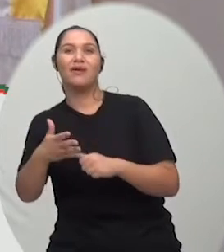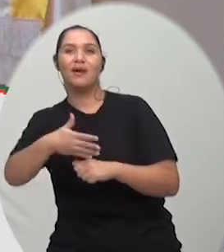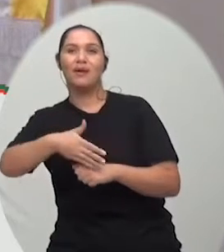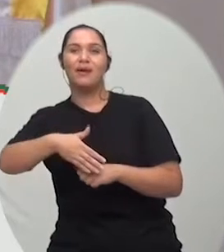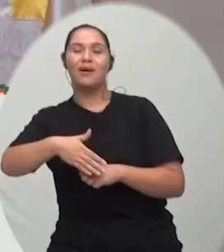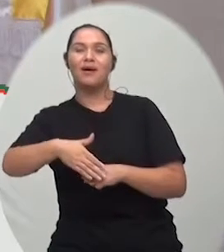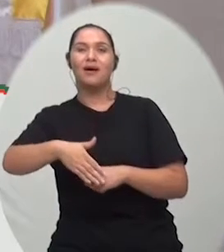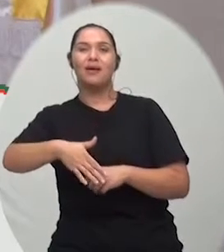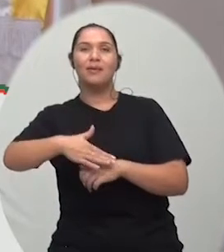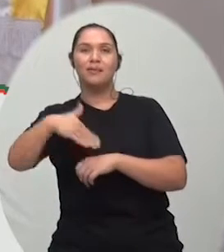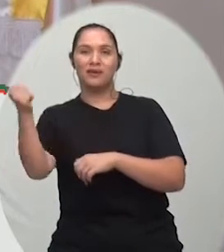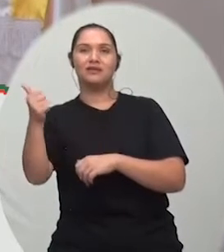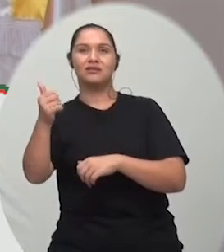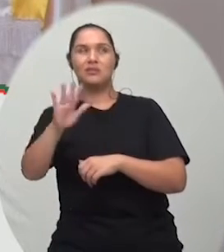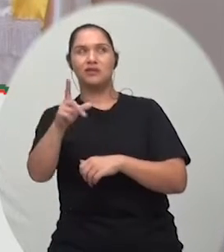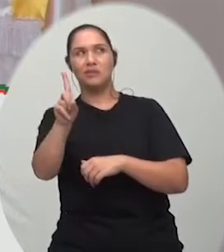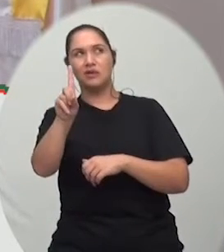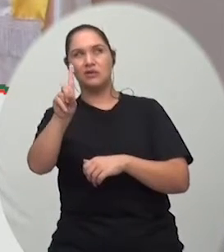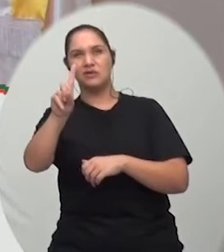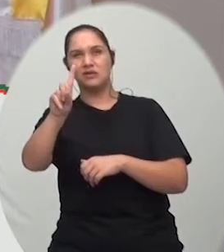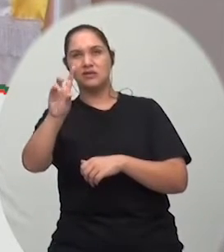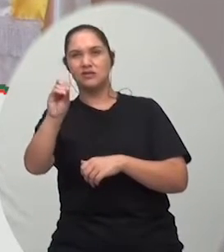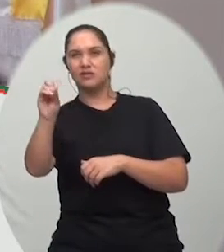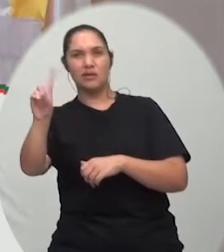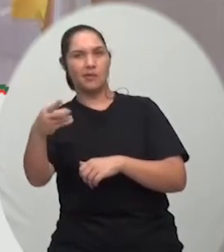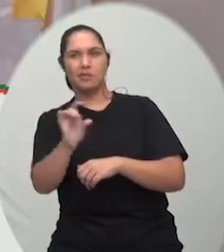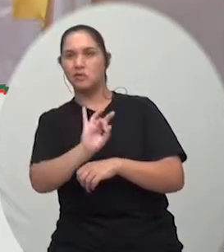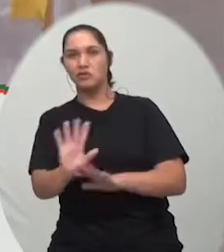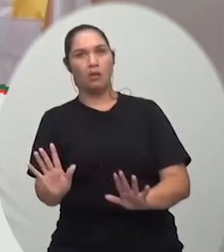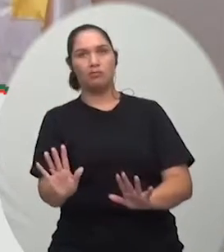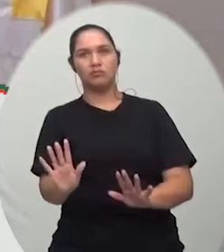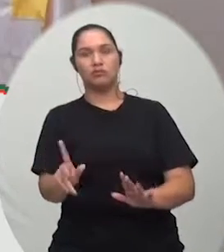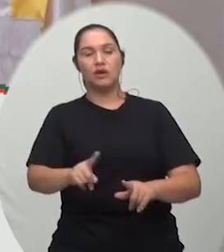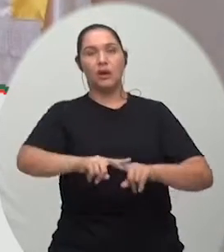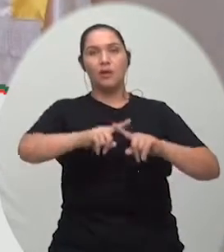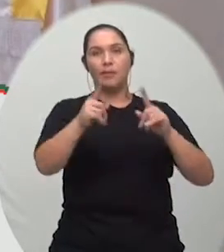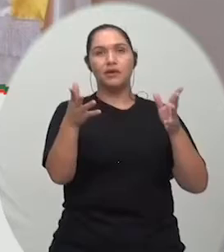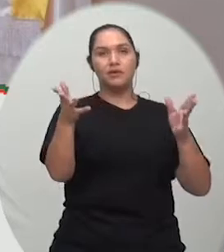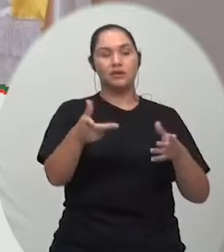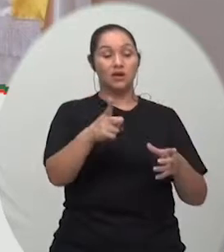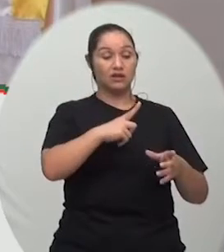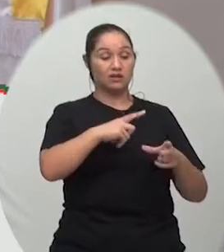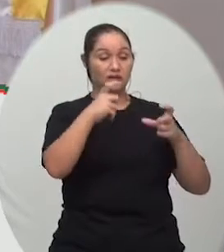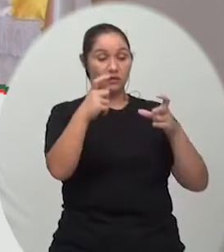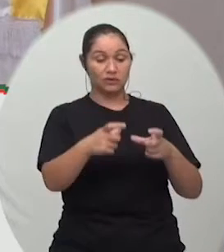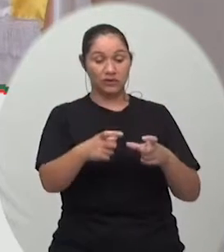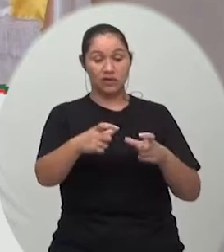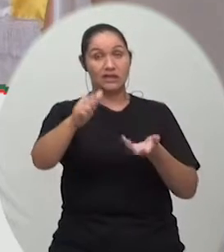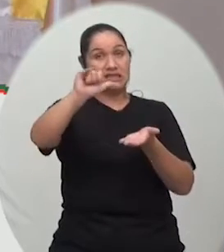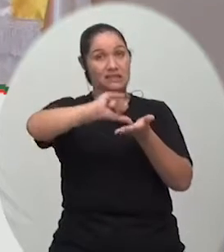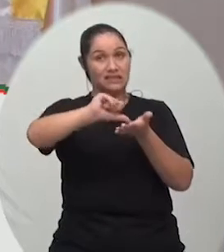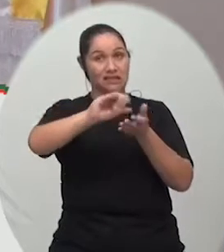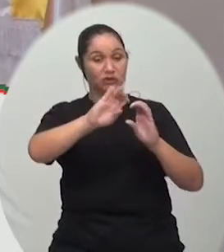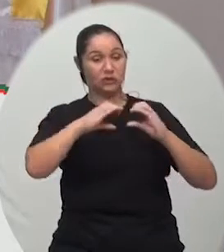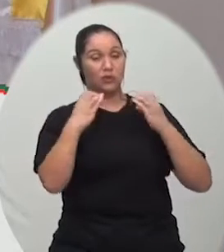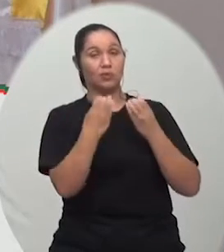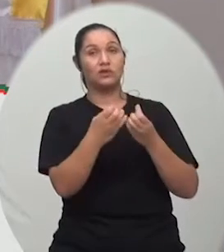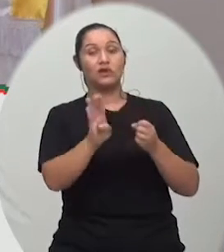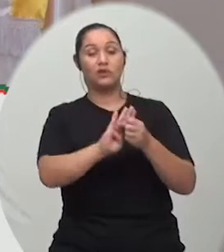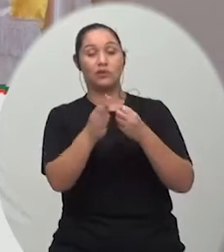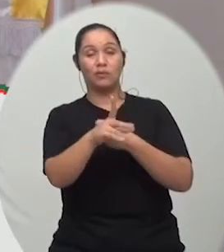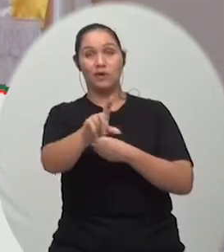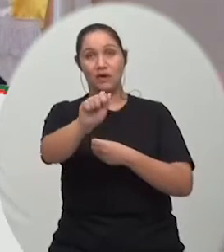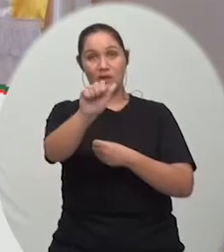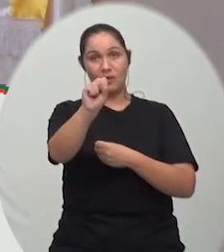precisava apenas 100 mil, 200 mil reais. Nós estamos com o centro comunitário do Las Vegas, que já foi interditado pelo